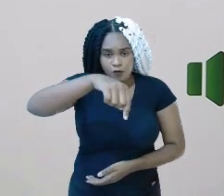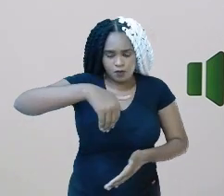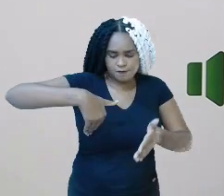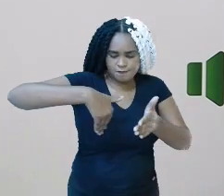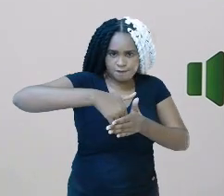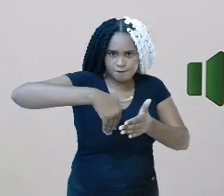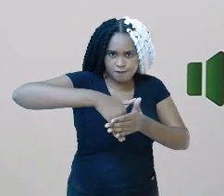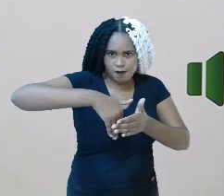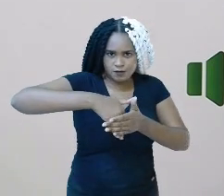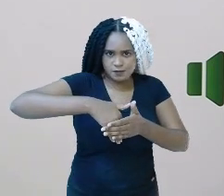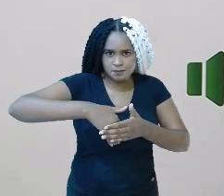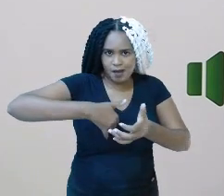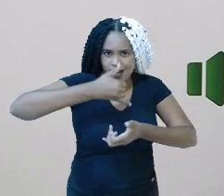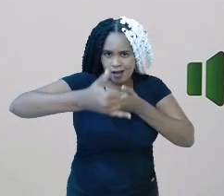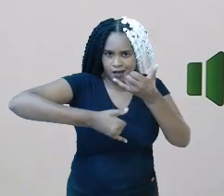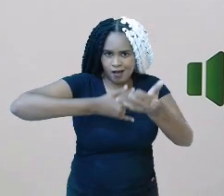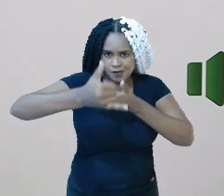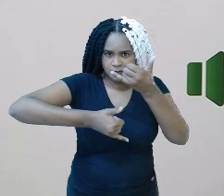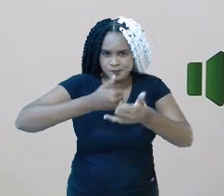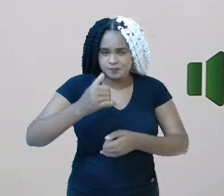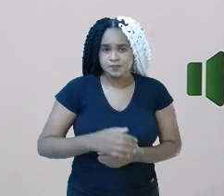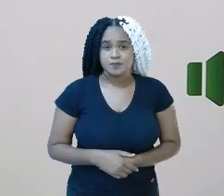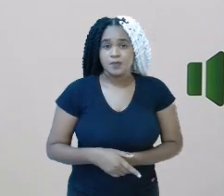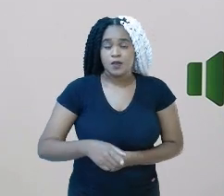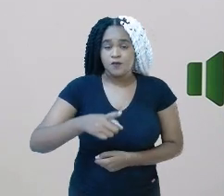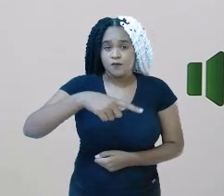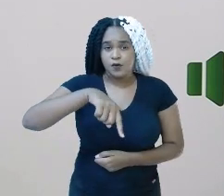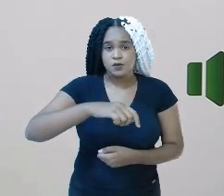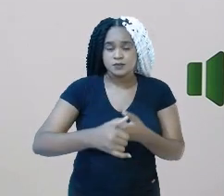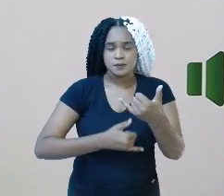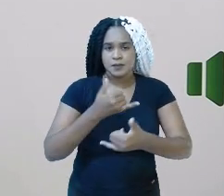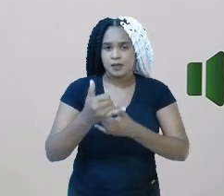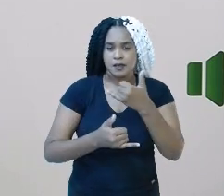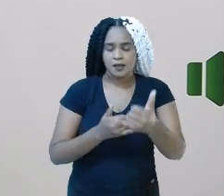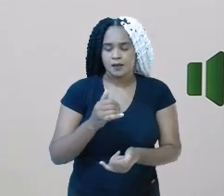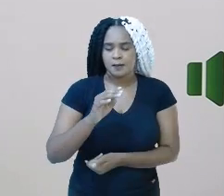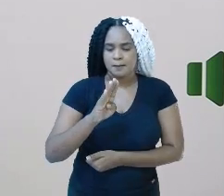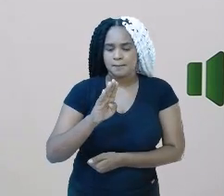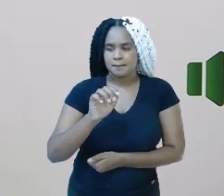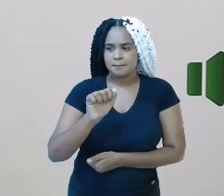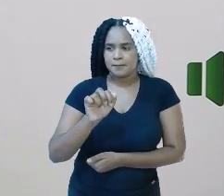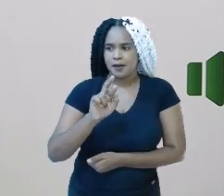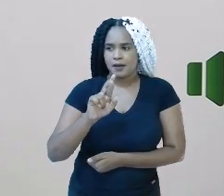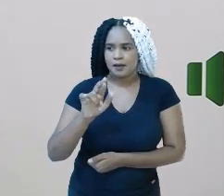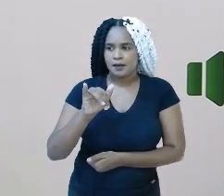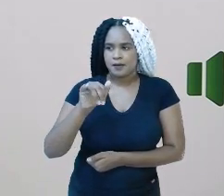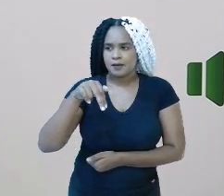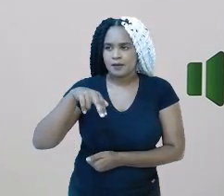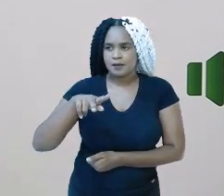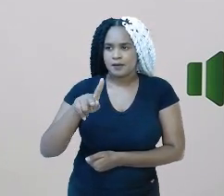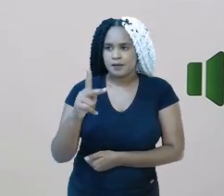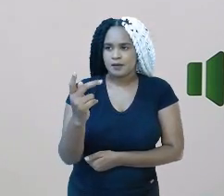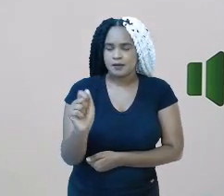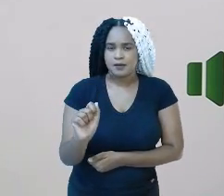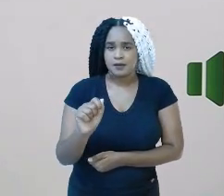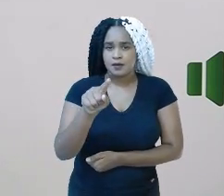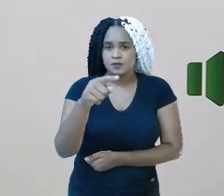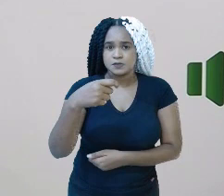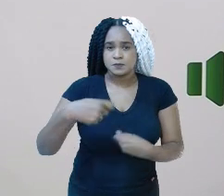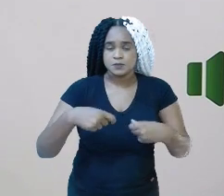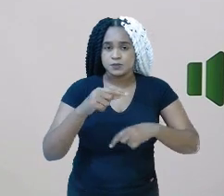futebol, que você vai brincar de barrinha, já ouviram falar nessa brincadeira que você precisa